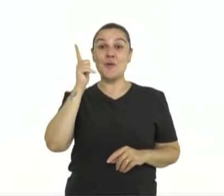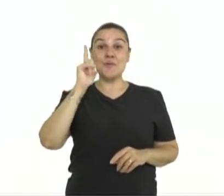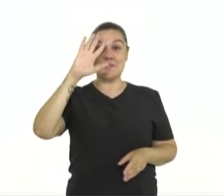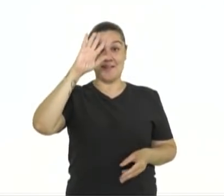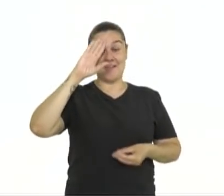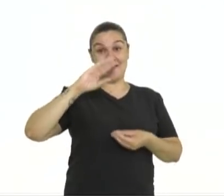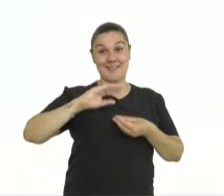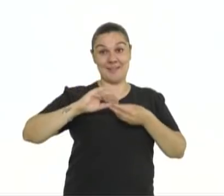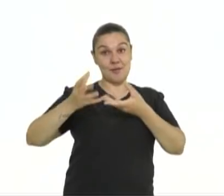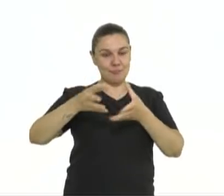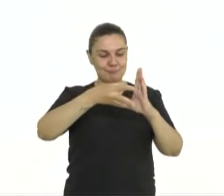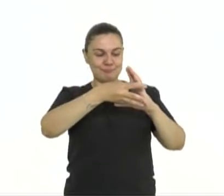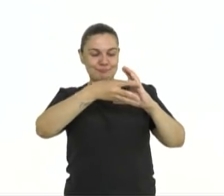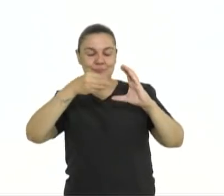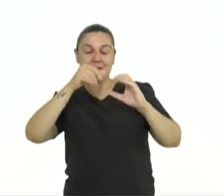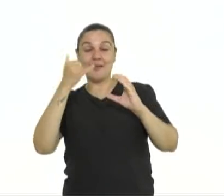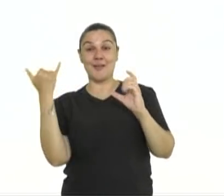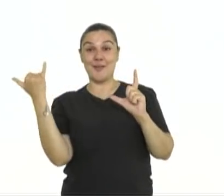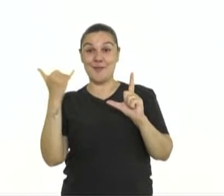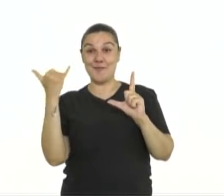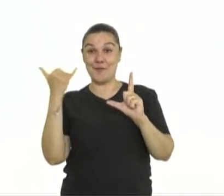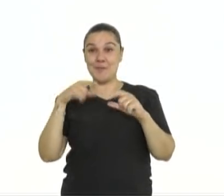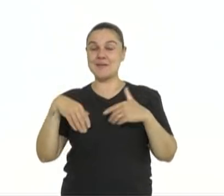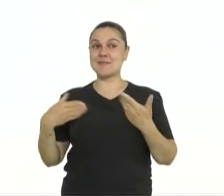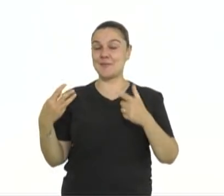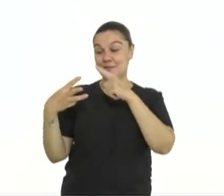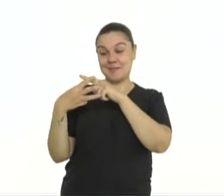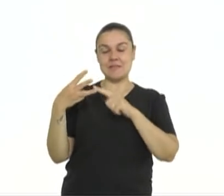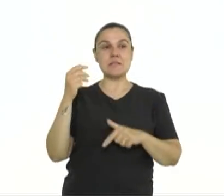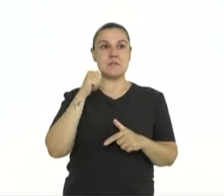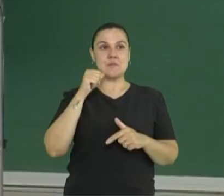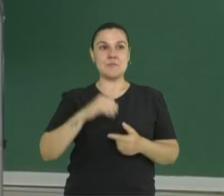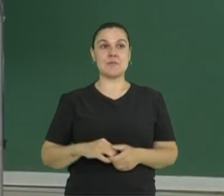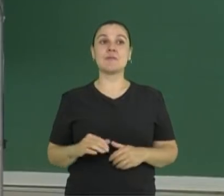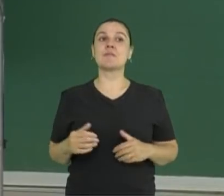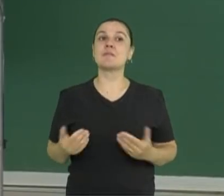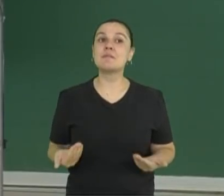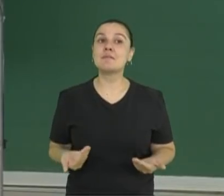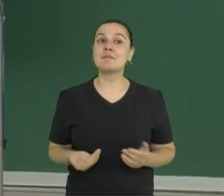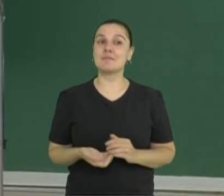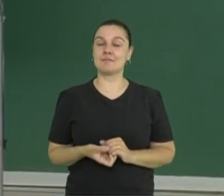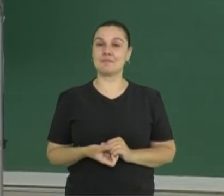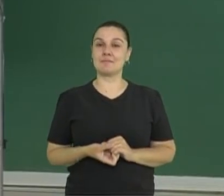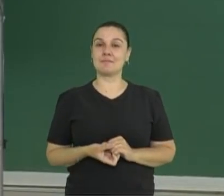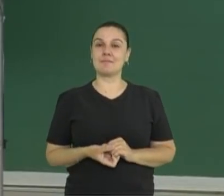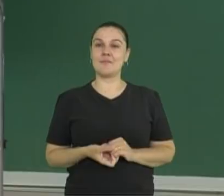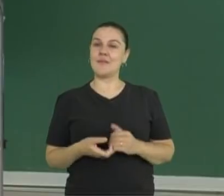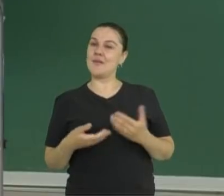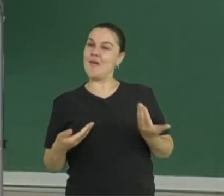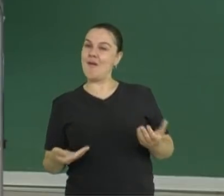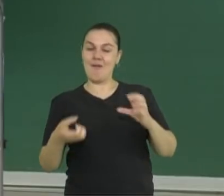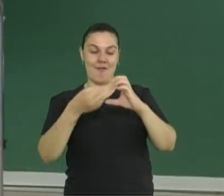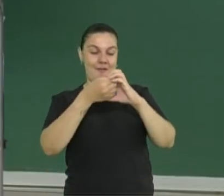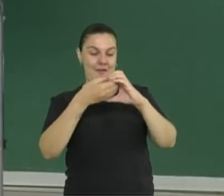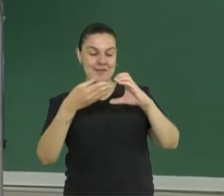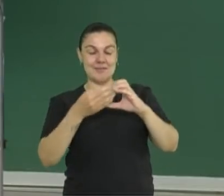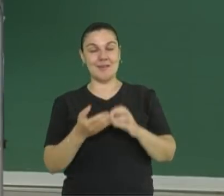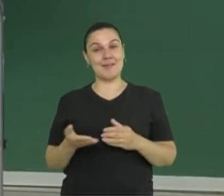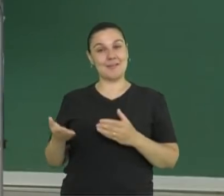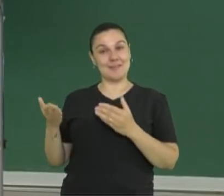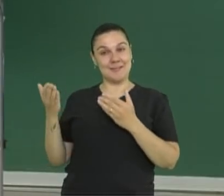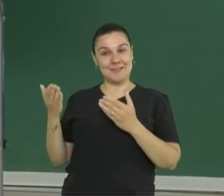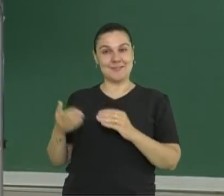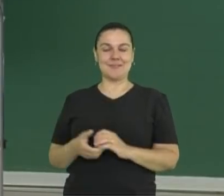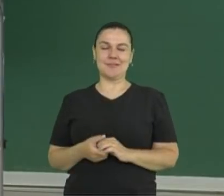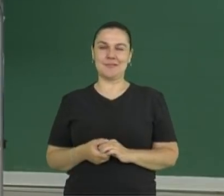conseguimos retirar de informação dessas três moças? E agora? Quais são as características que elas